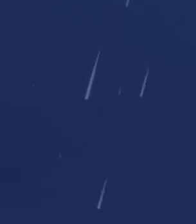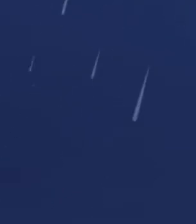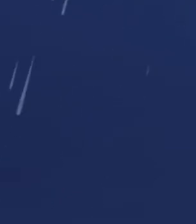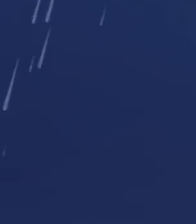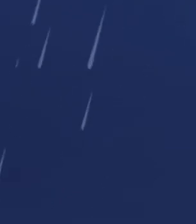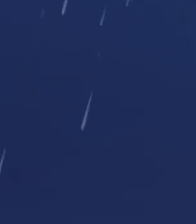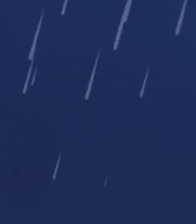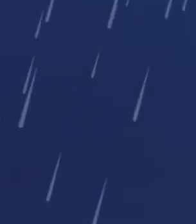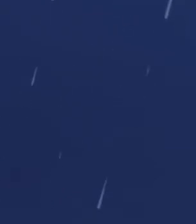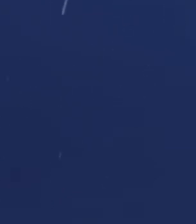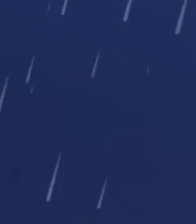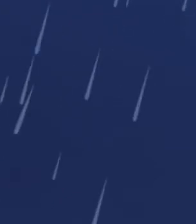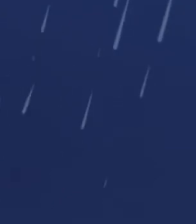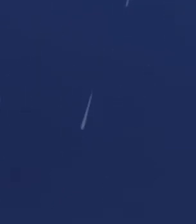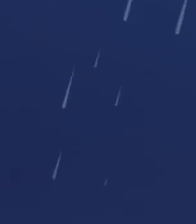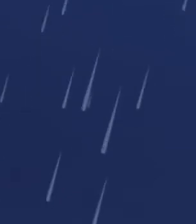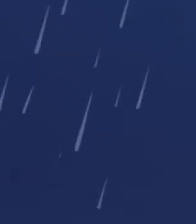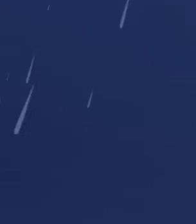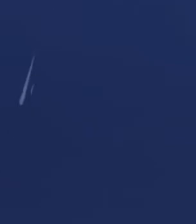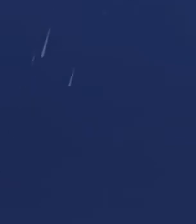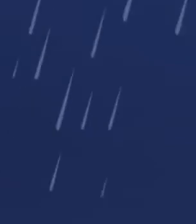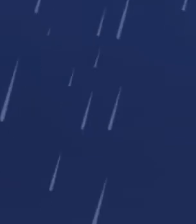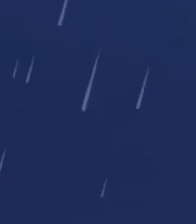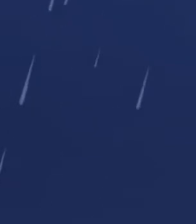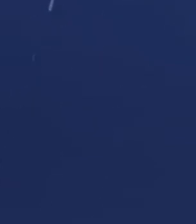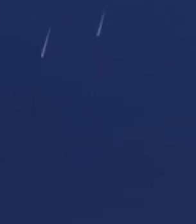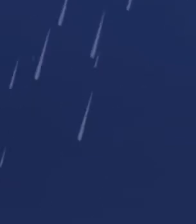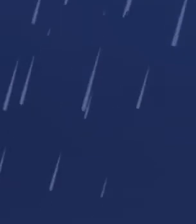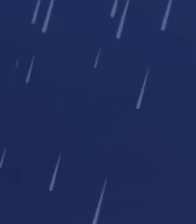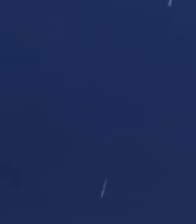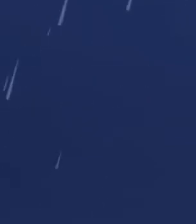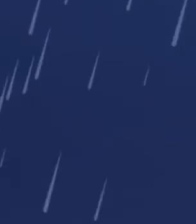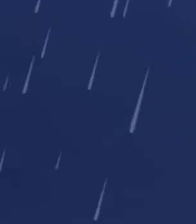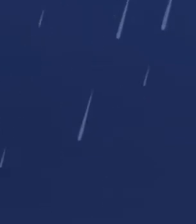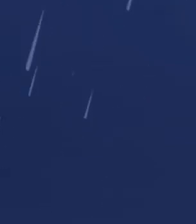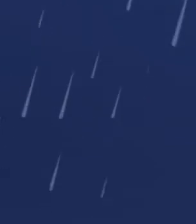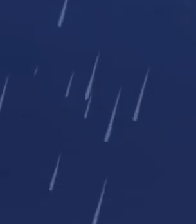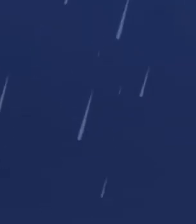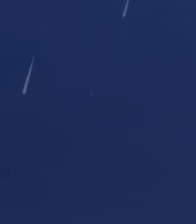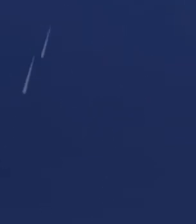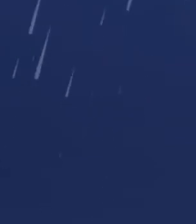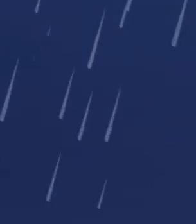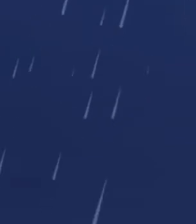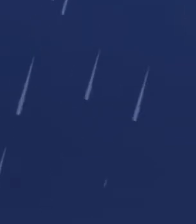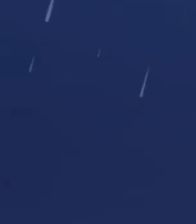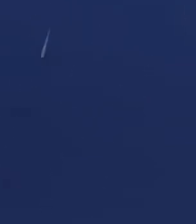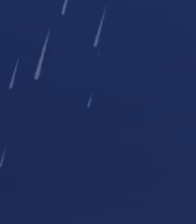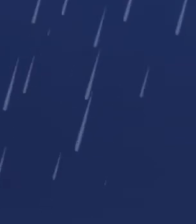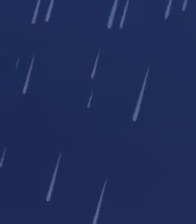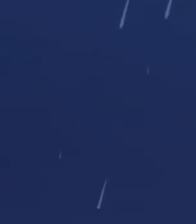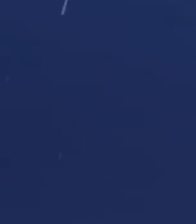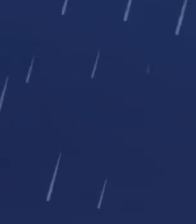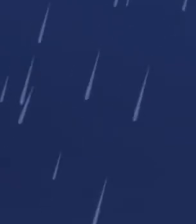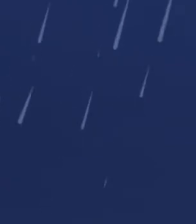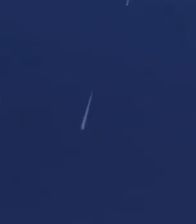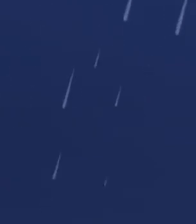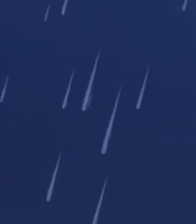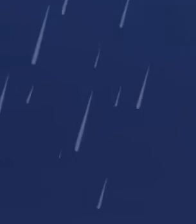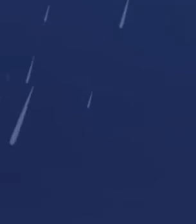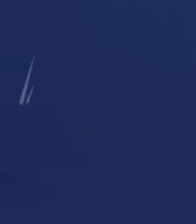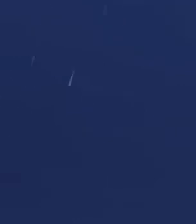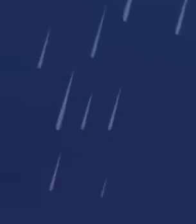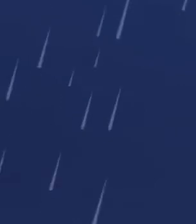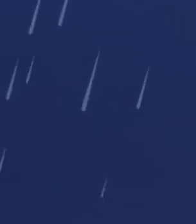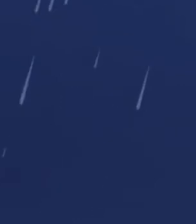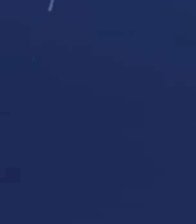em patos de minas também deve ser de bastante chuva as temperaturas variam de 18 e 25 graus em monte carmelo também há